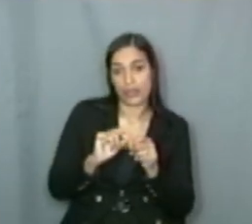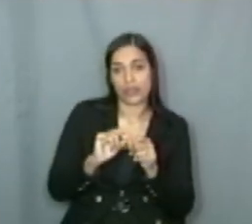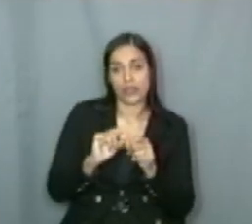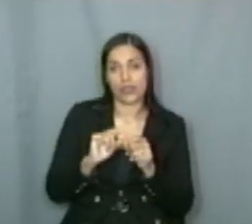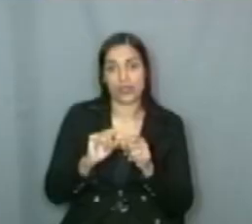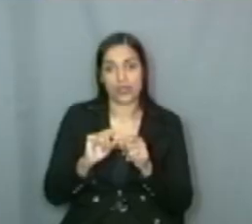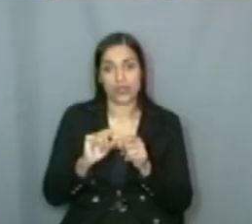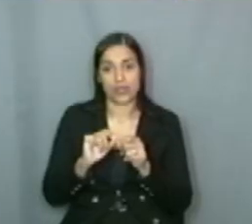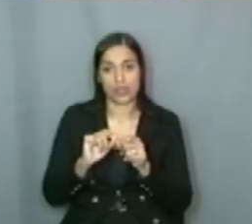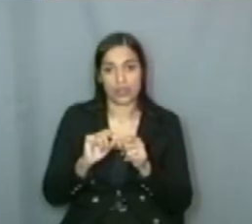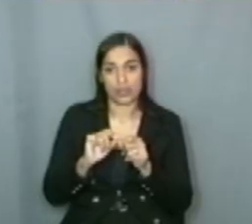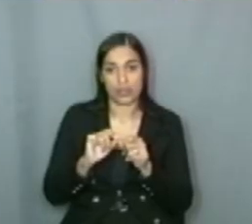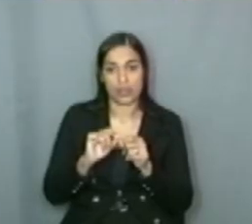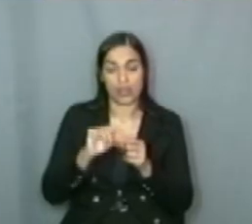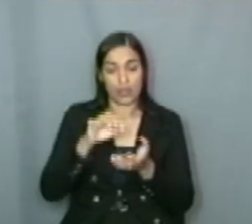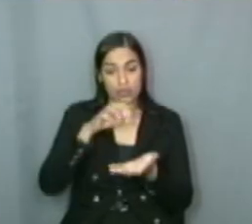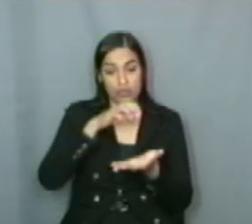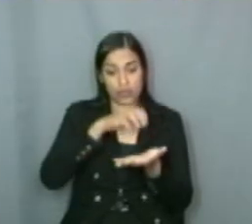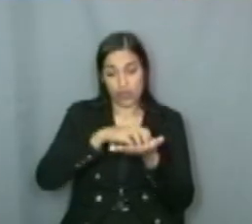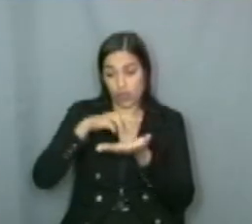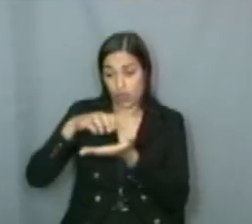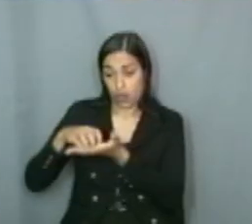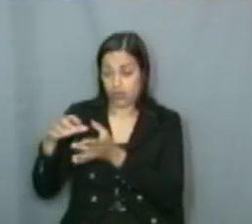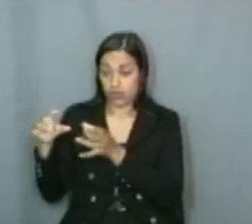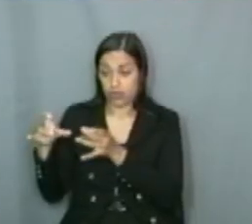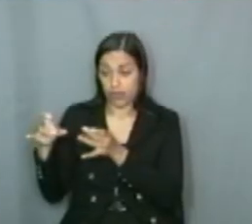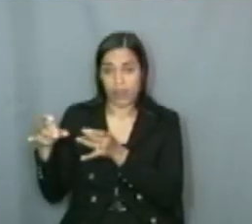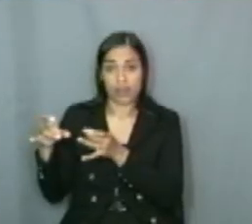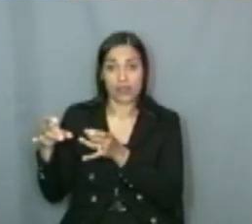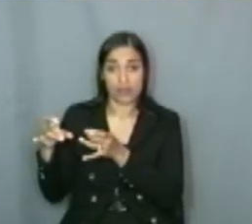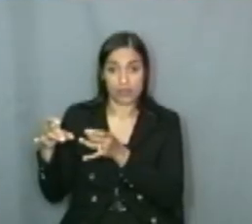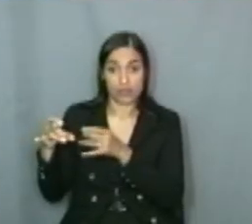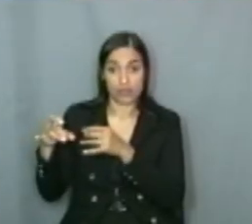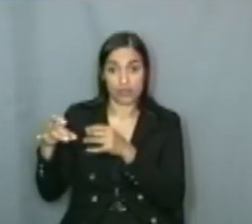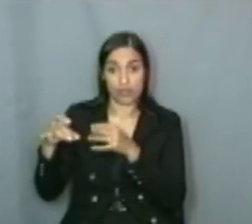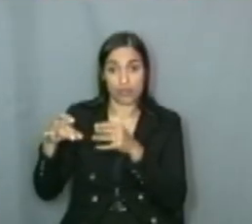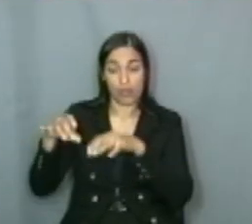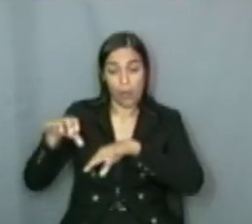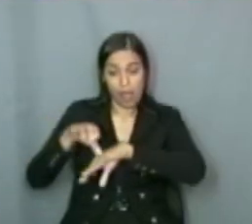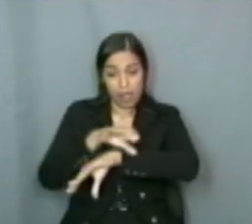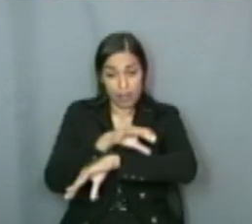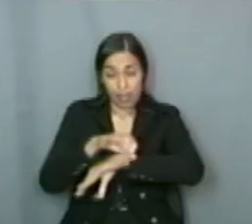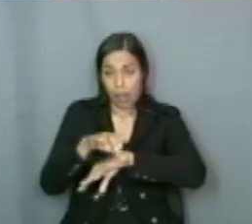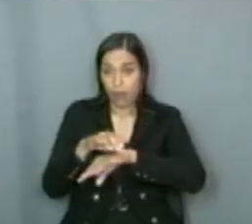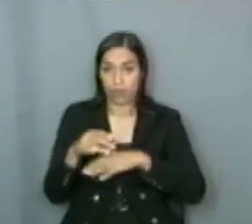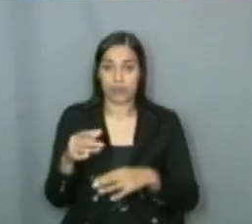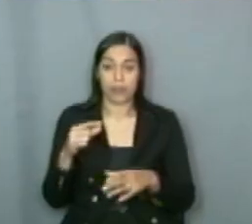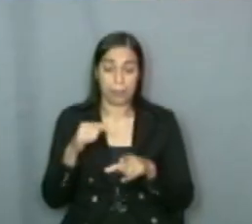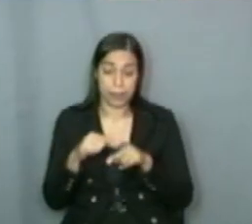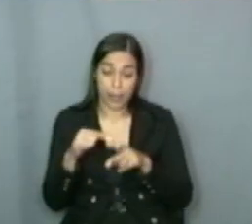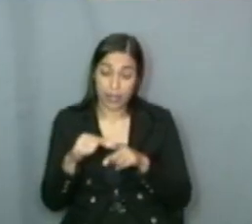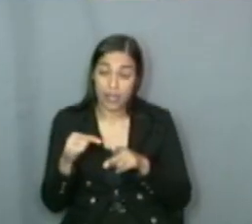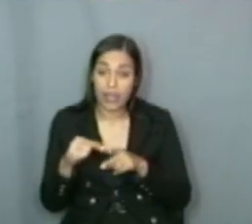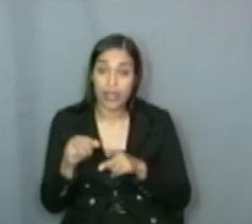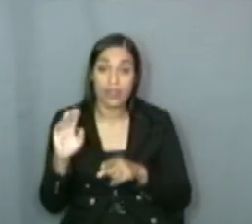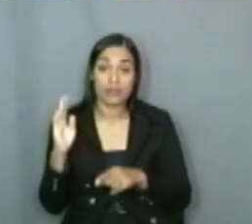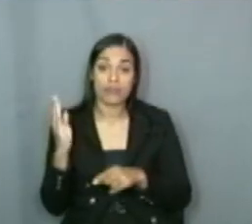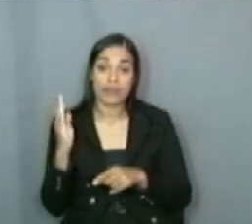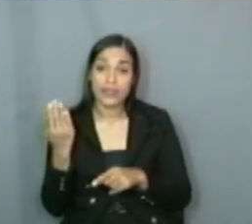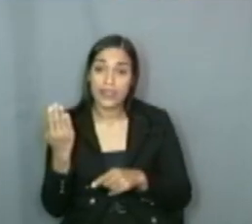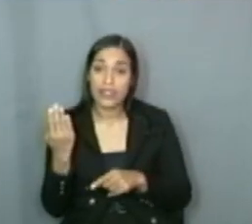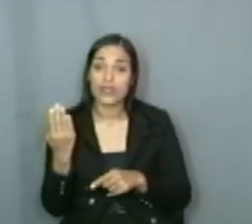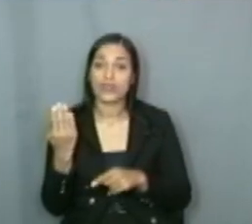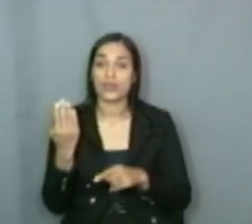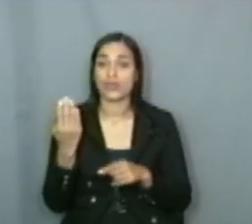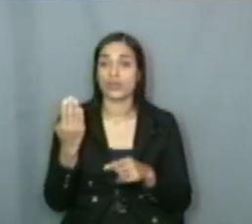dos quiosques com o esgoto. Dos banheiros com o esgoto. Porque o que tem